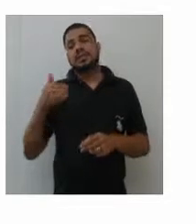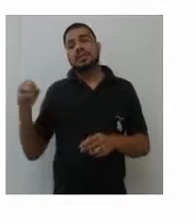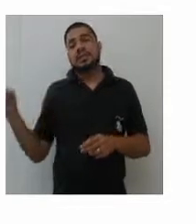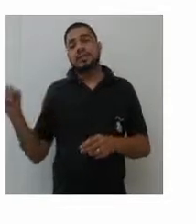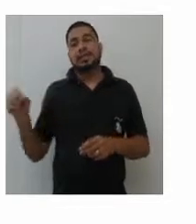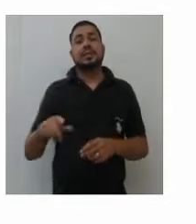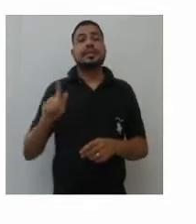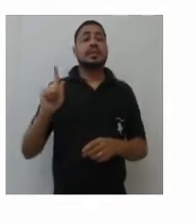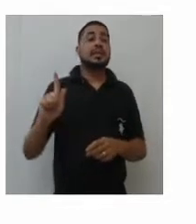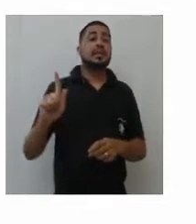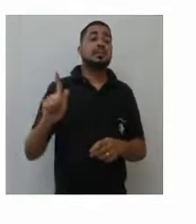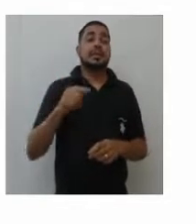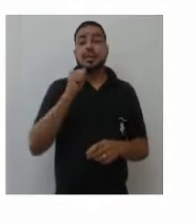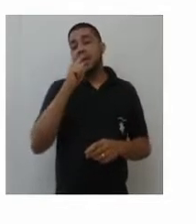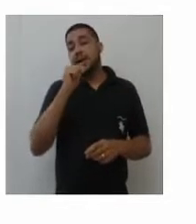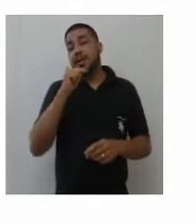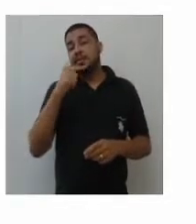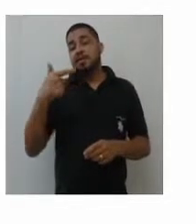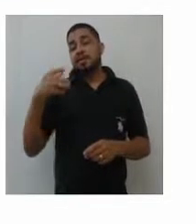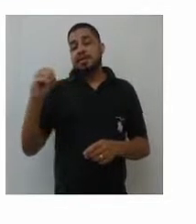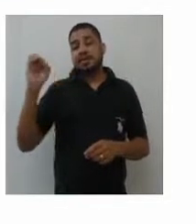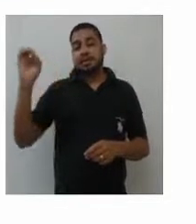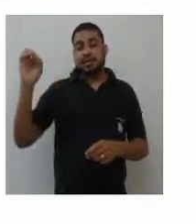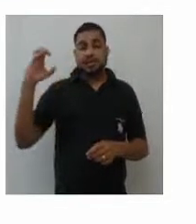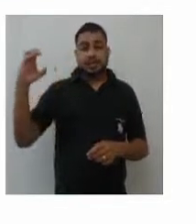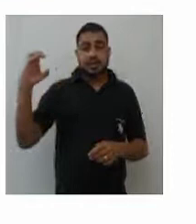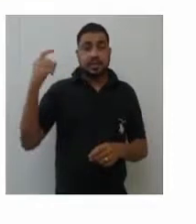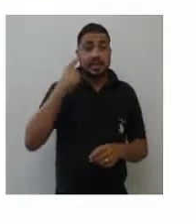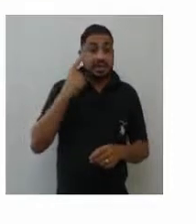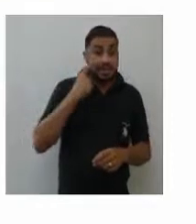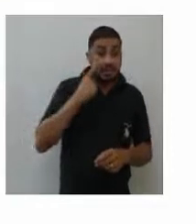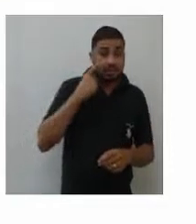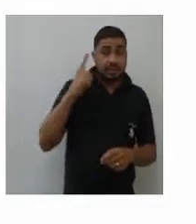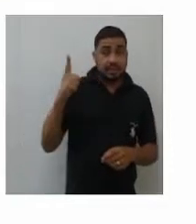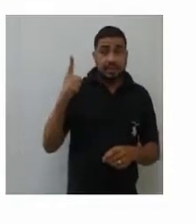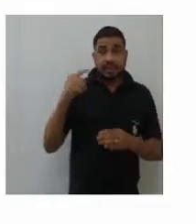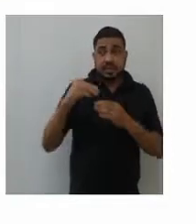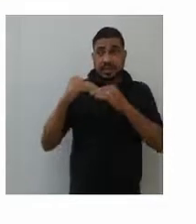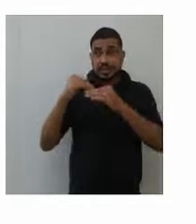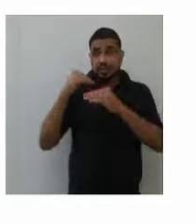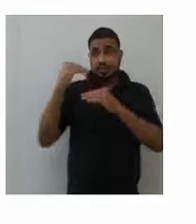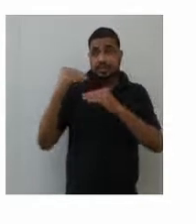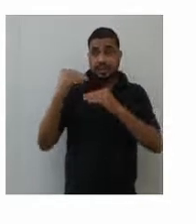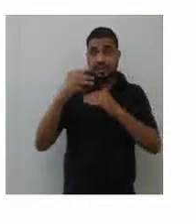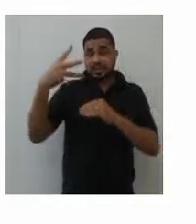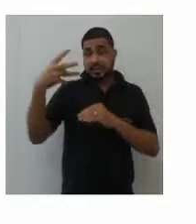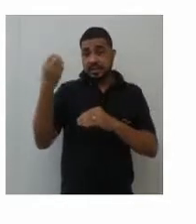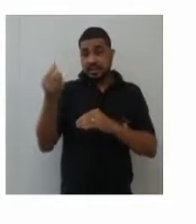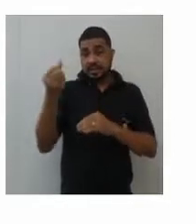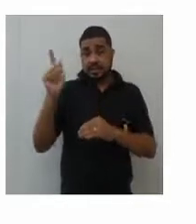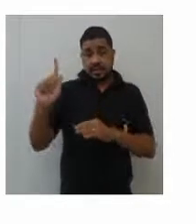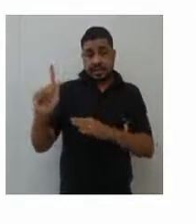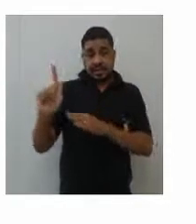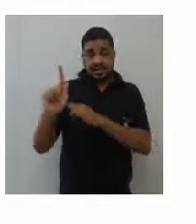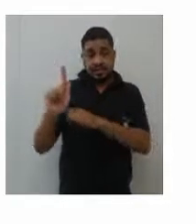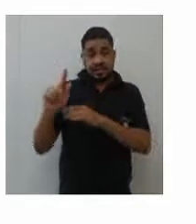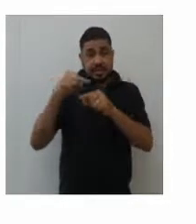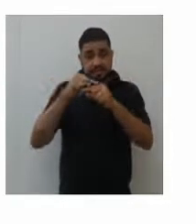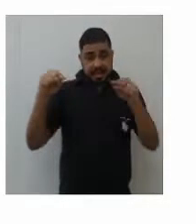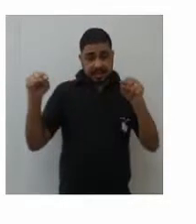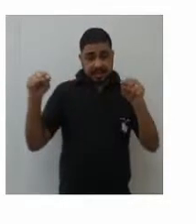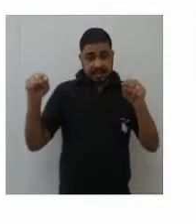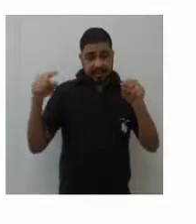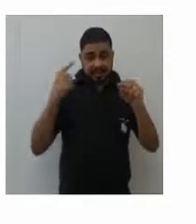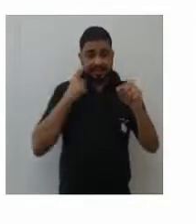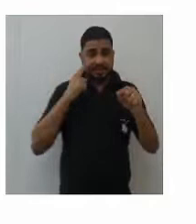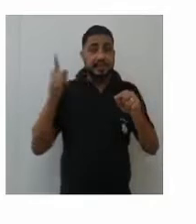Celsius. Pessoal, tá vendo essa barra que está logo depois de 36 gramas? Essa barra significa,